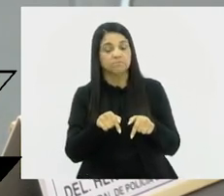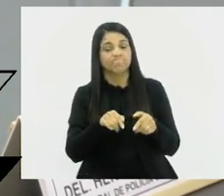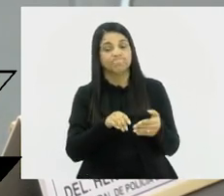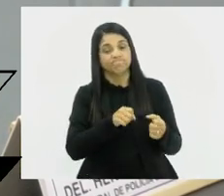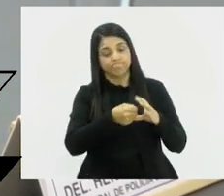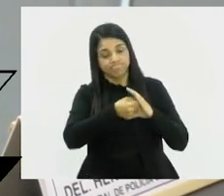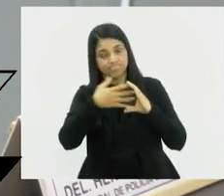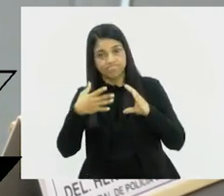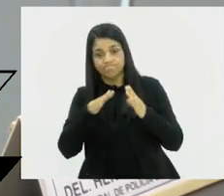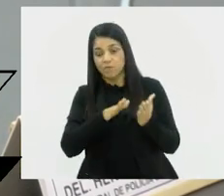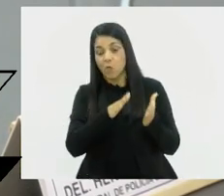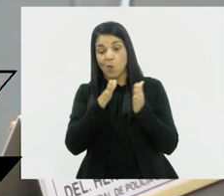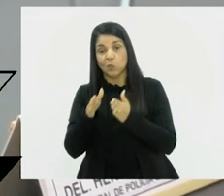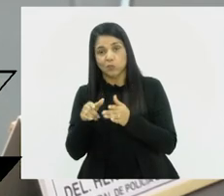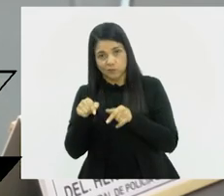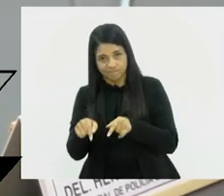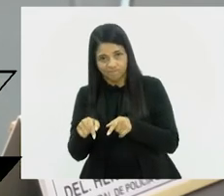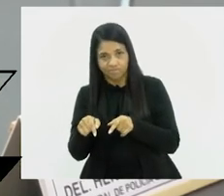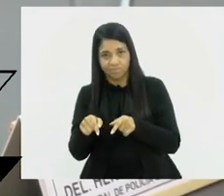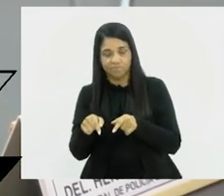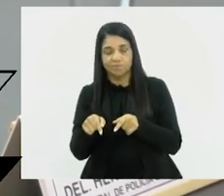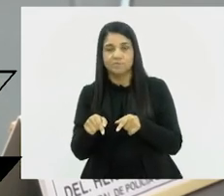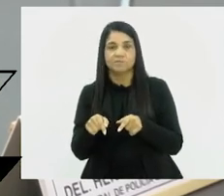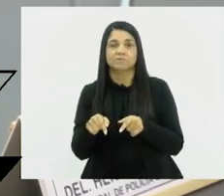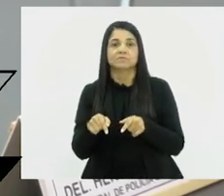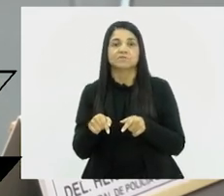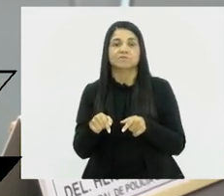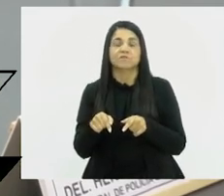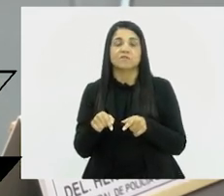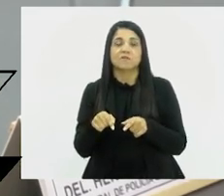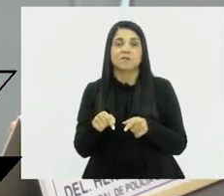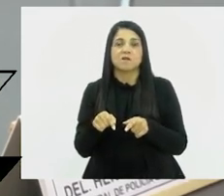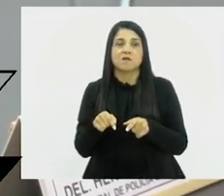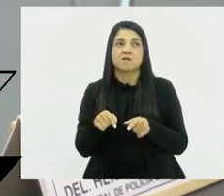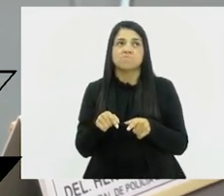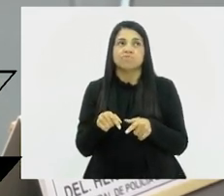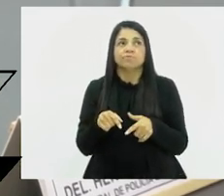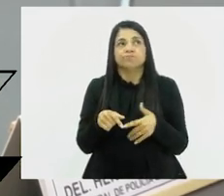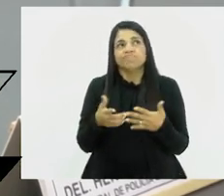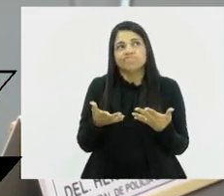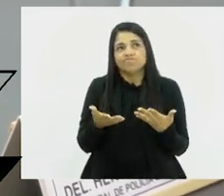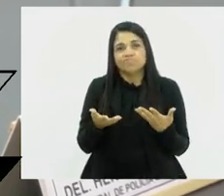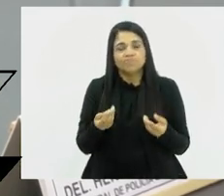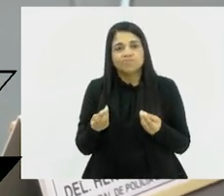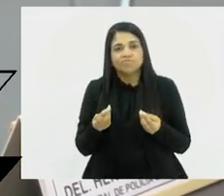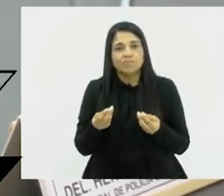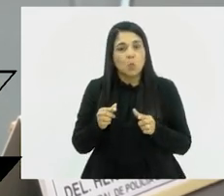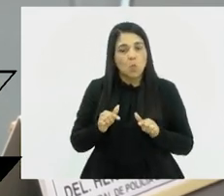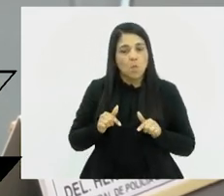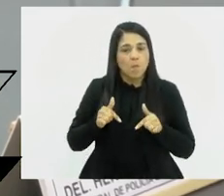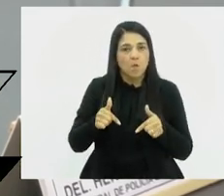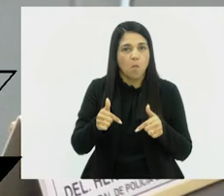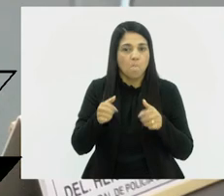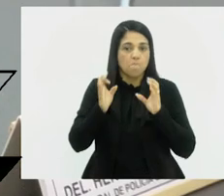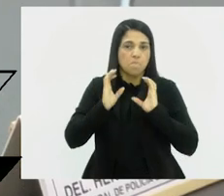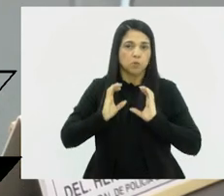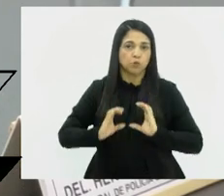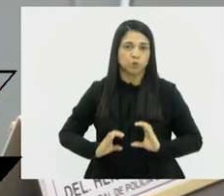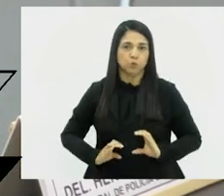aspecto. Não se pretende, evidentemente, que haja uma postura